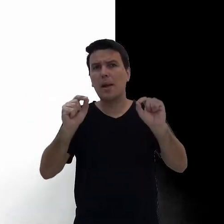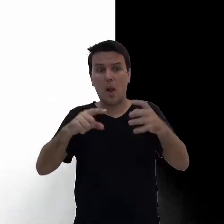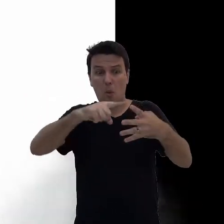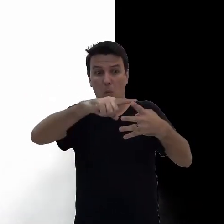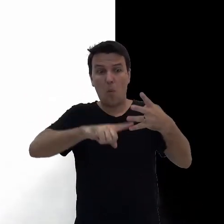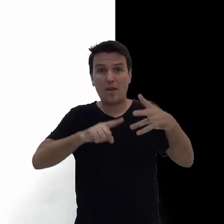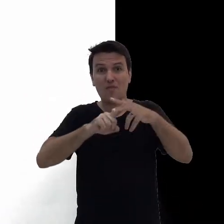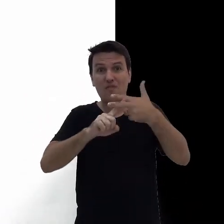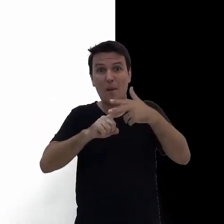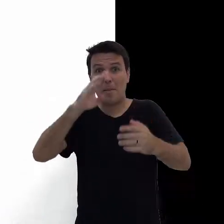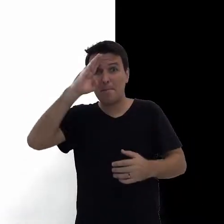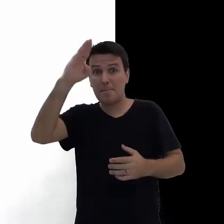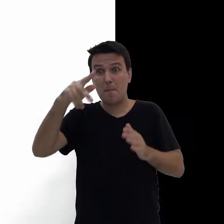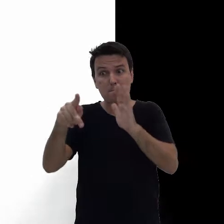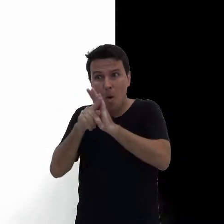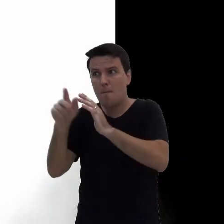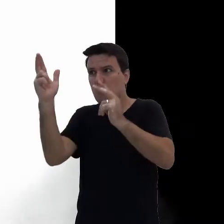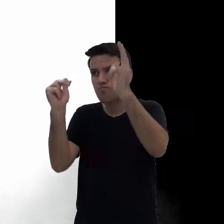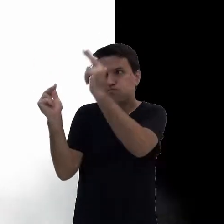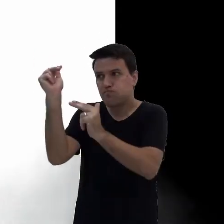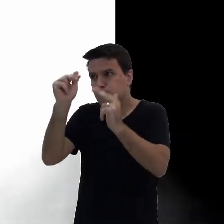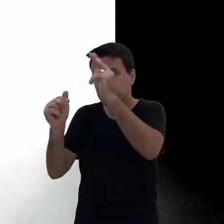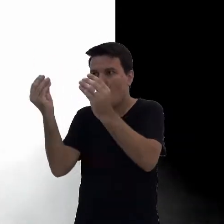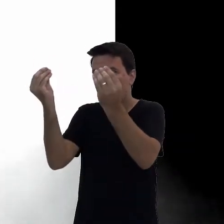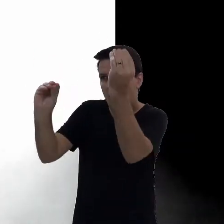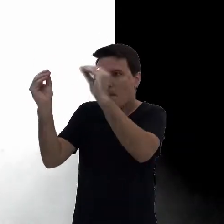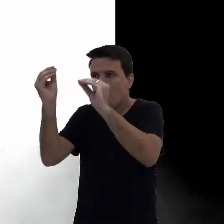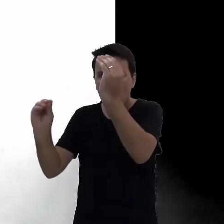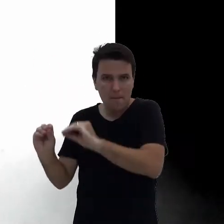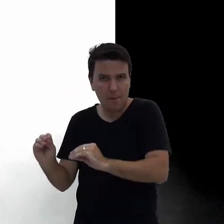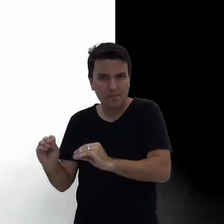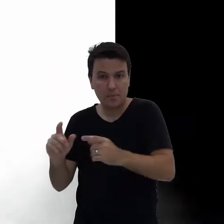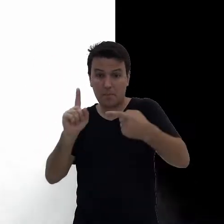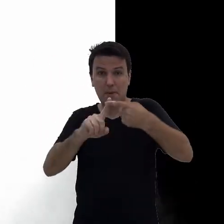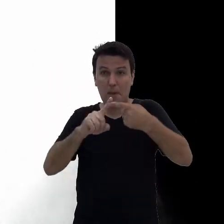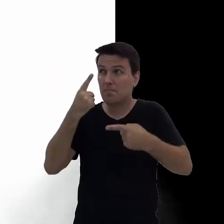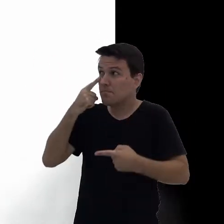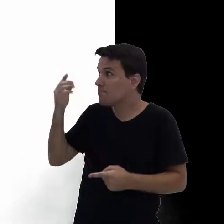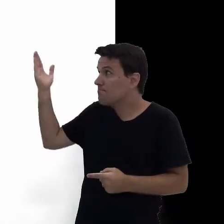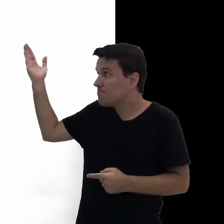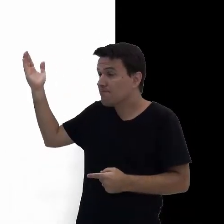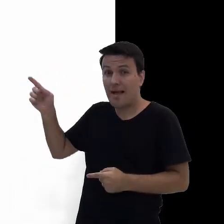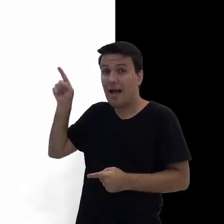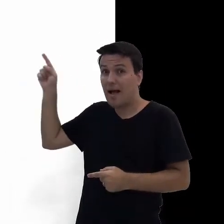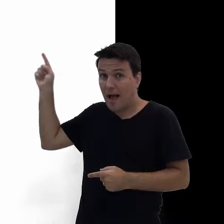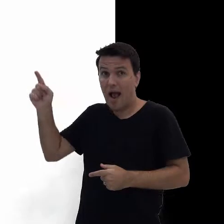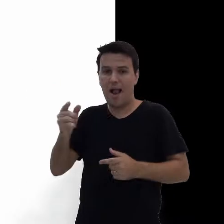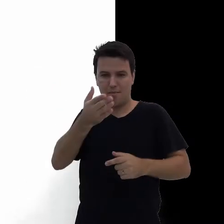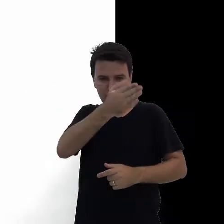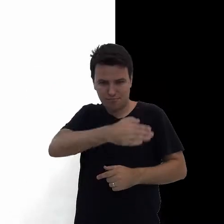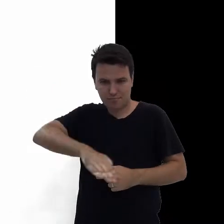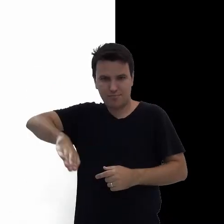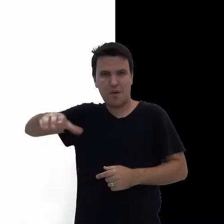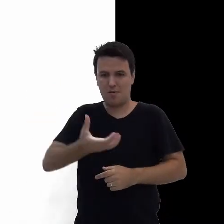4 principais ferramentas de modelagem do SolidWorks. Nós vamos desenhar essa rampa para ilustrar o